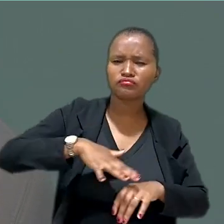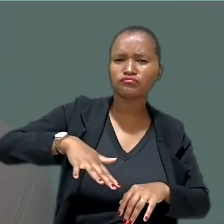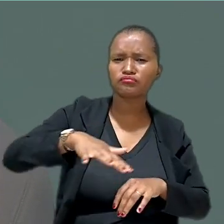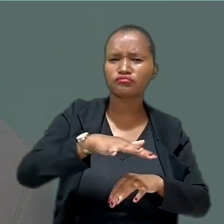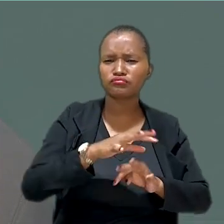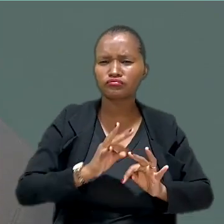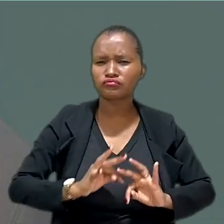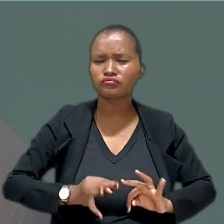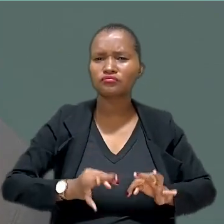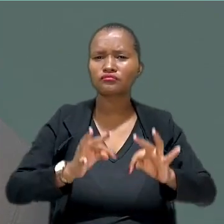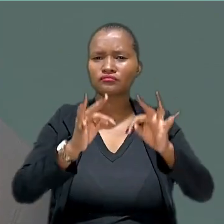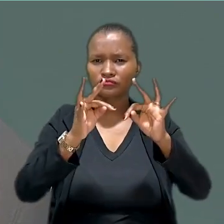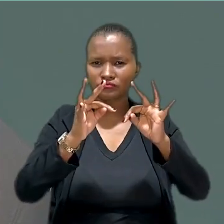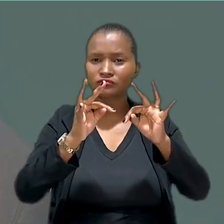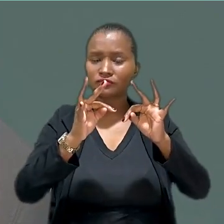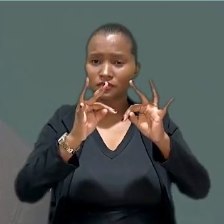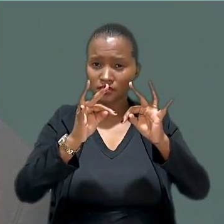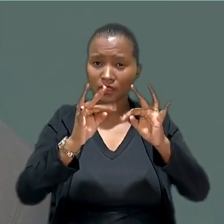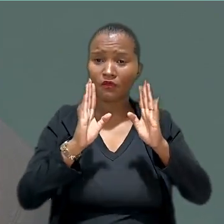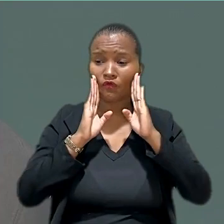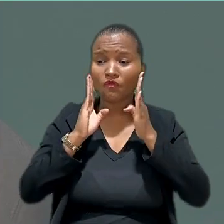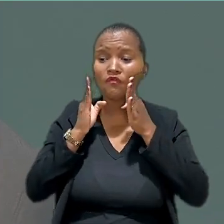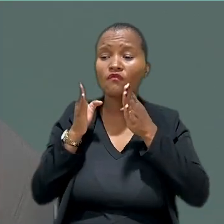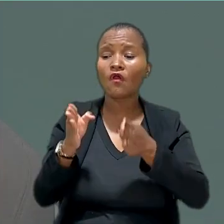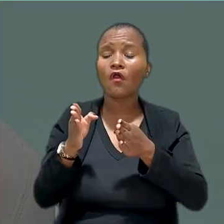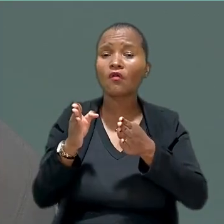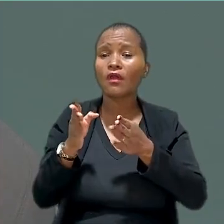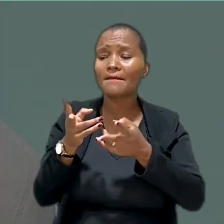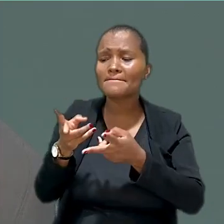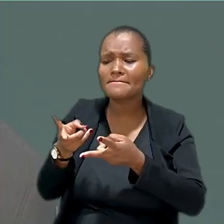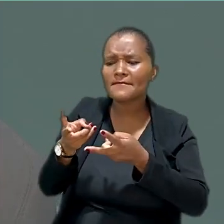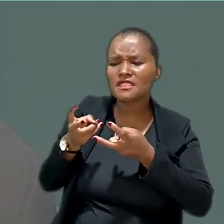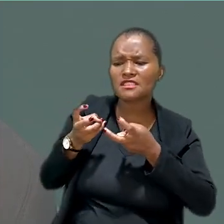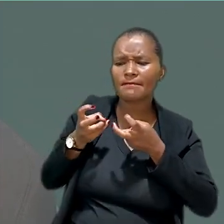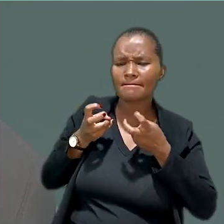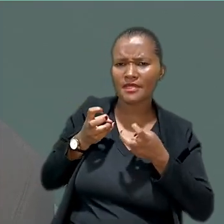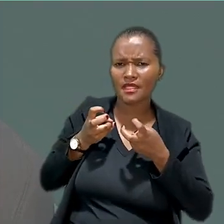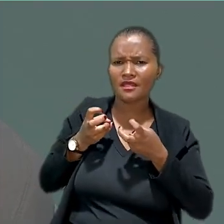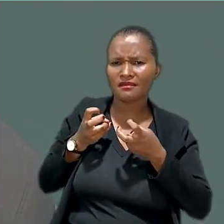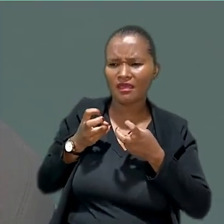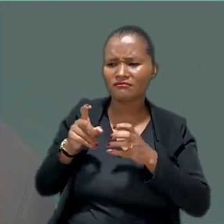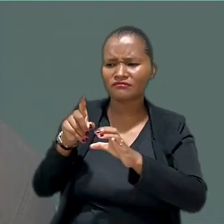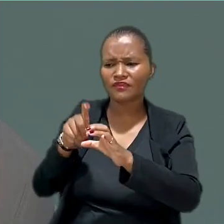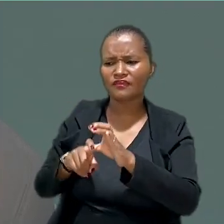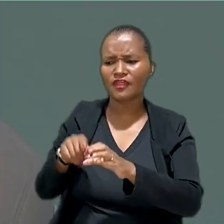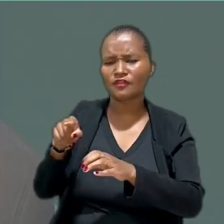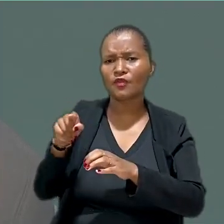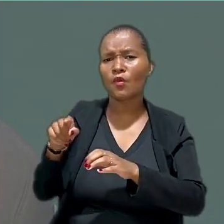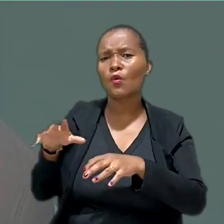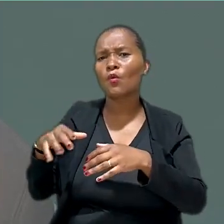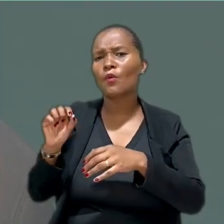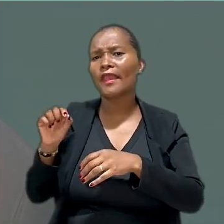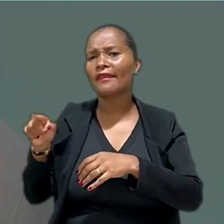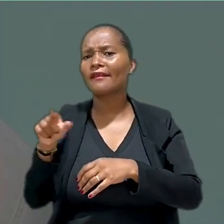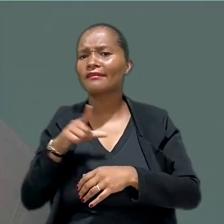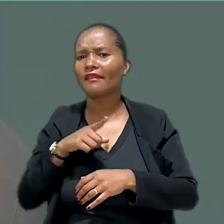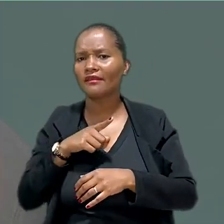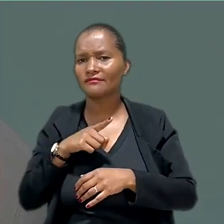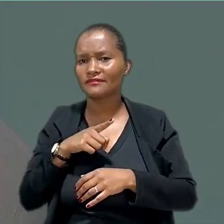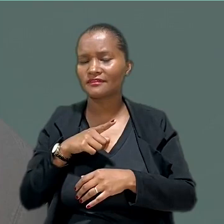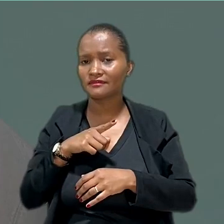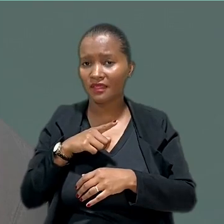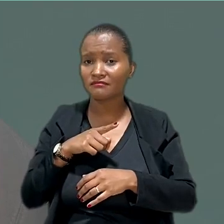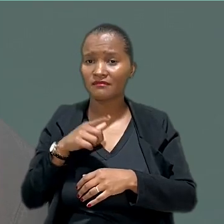de tecnologia que se destina a identificar, por intermédio desse devedor, o patrimônio que ele possui, e esse